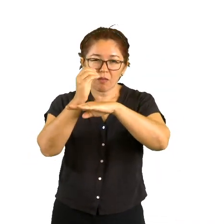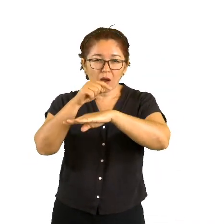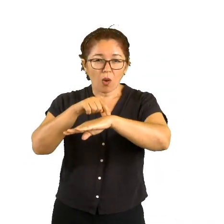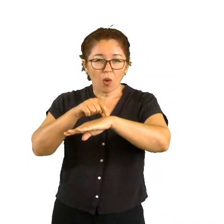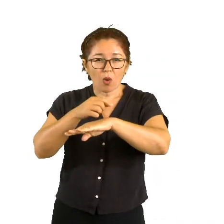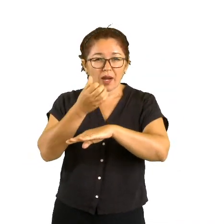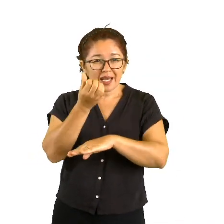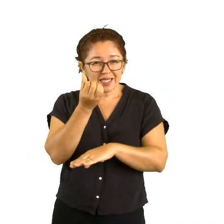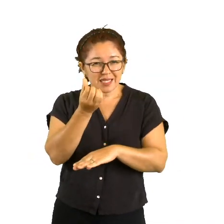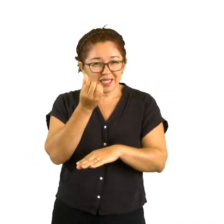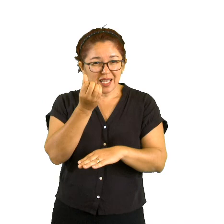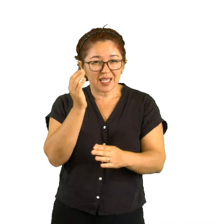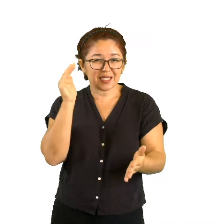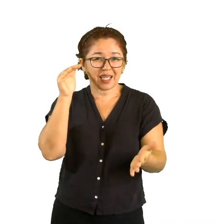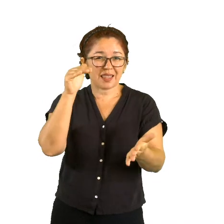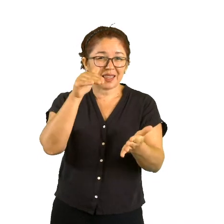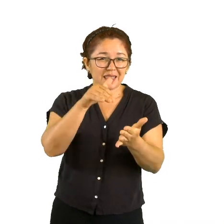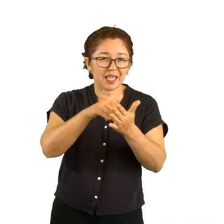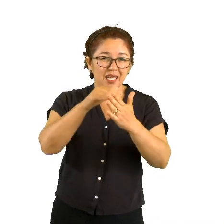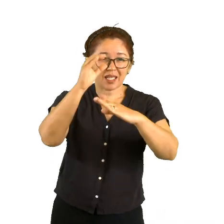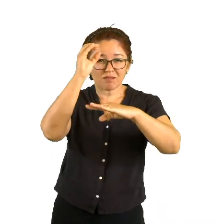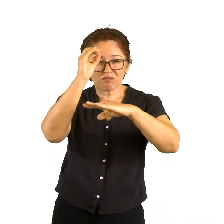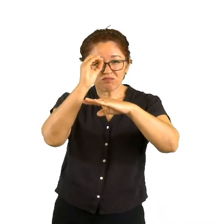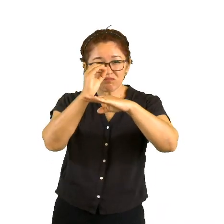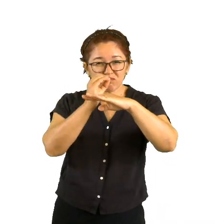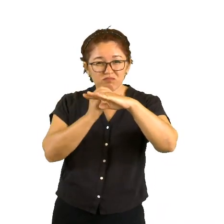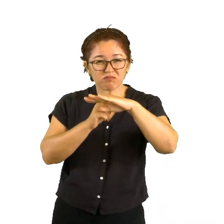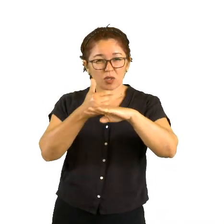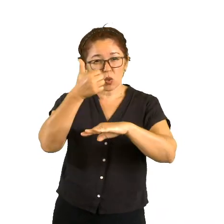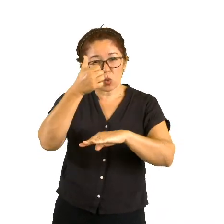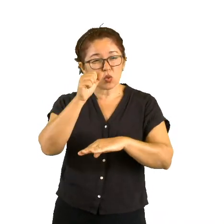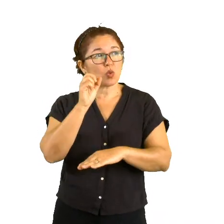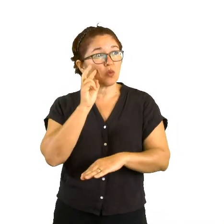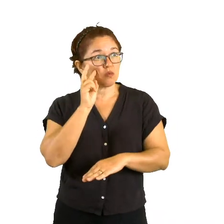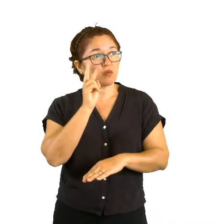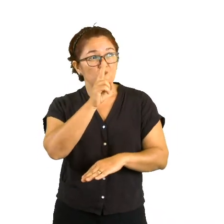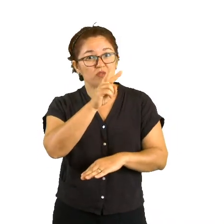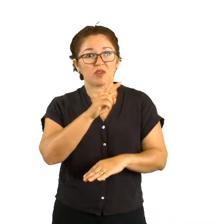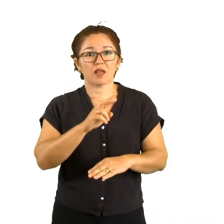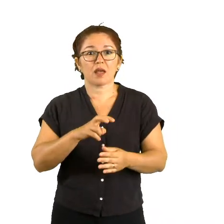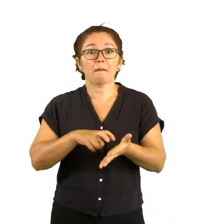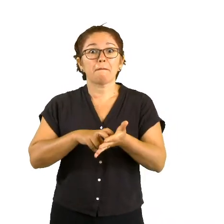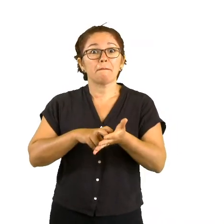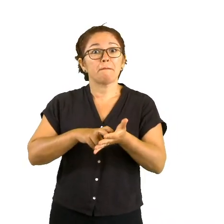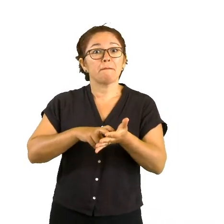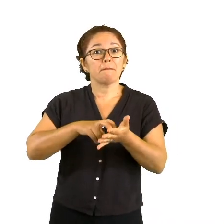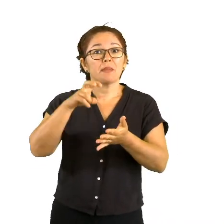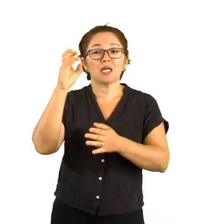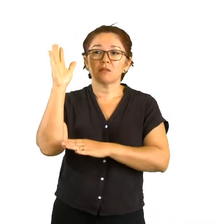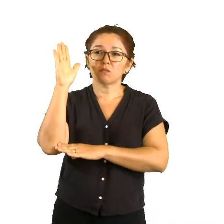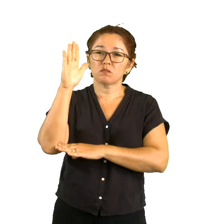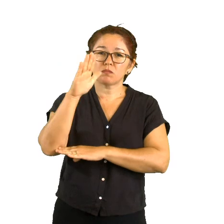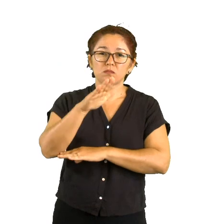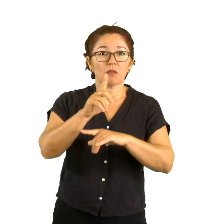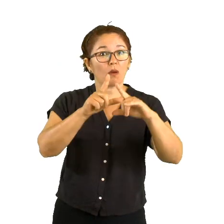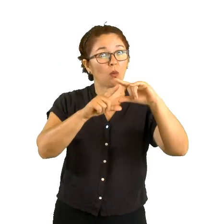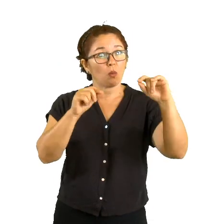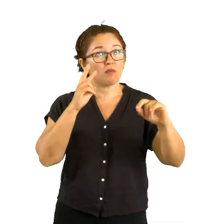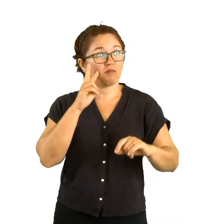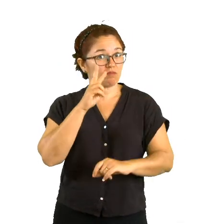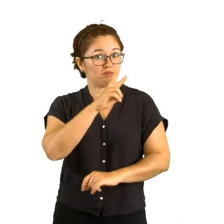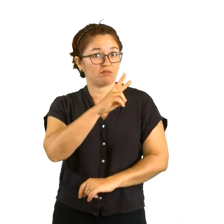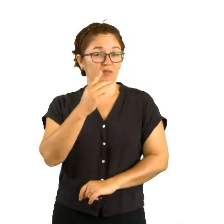Lua que nós vemos na maioria do tempo durante o dia, porque a Lua nessa fase,